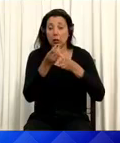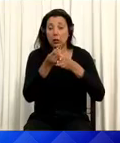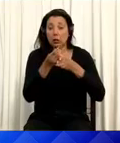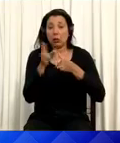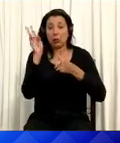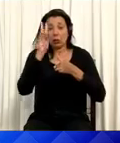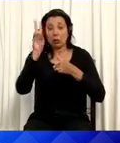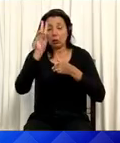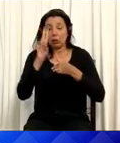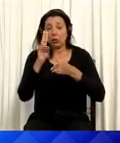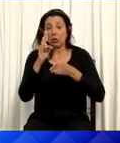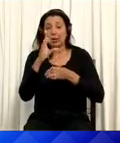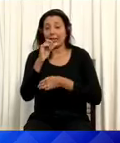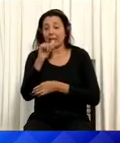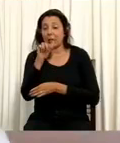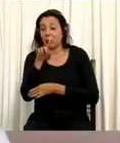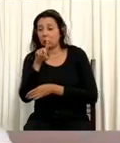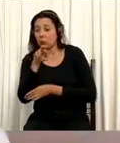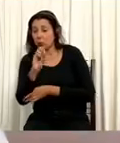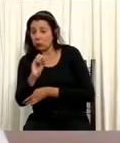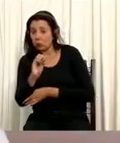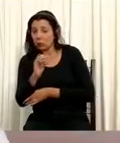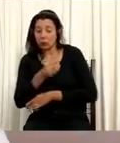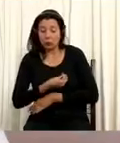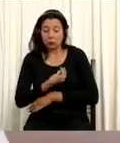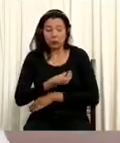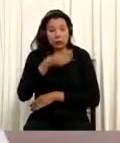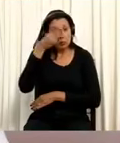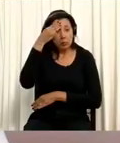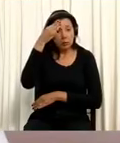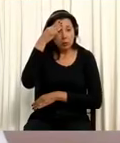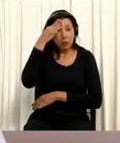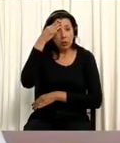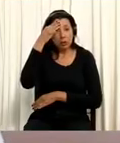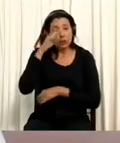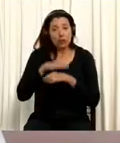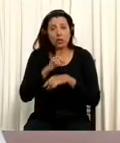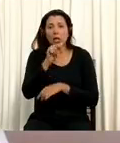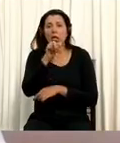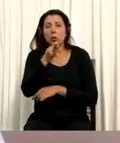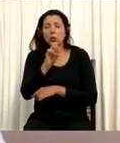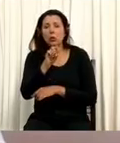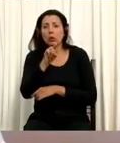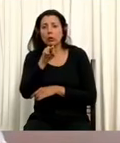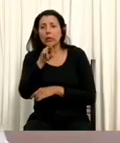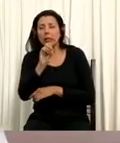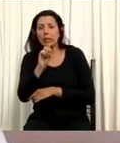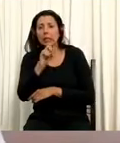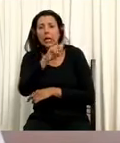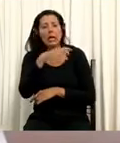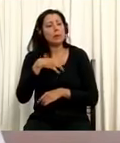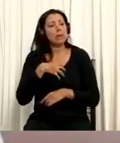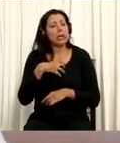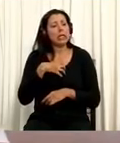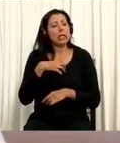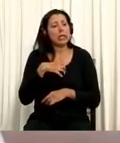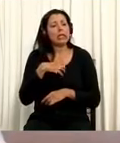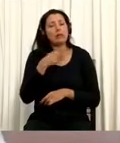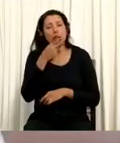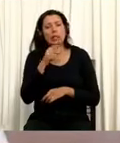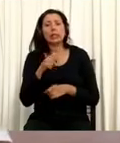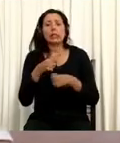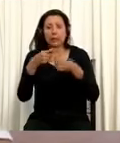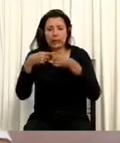né, de Canudos, né, para manter viva a memória de Antônio Conselheiro, lá na Bahia, na cidade de Canudos. Depois ela pode falar um pouquinho